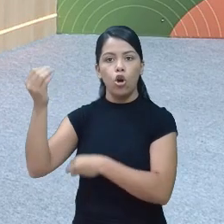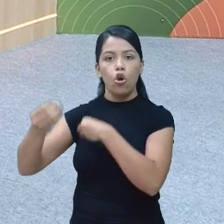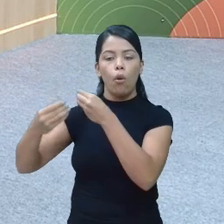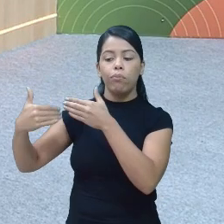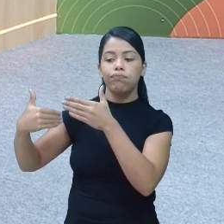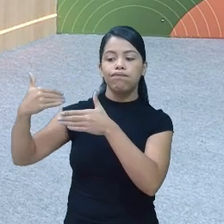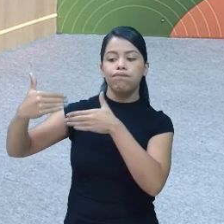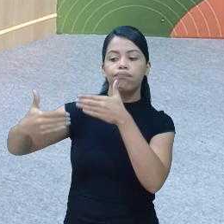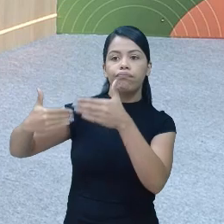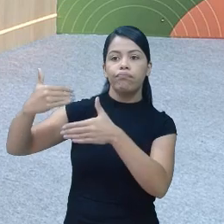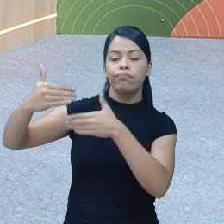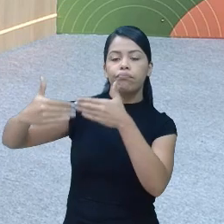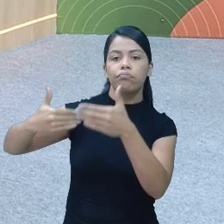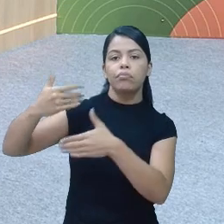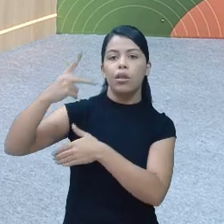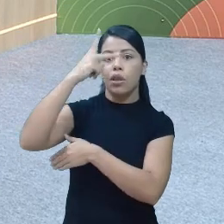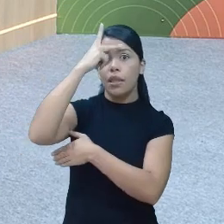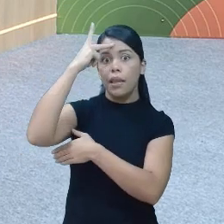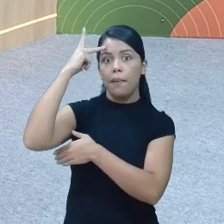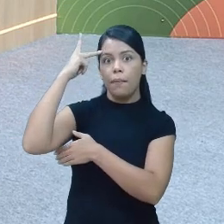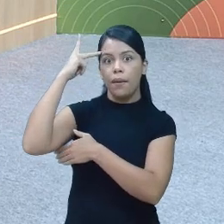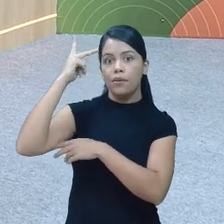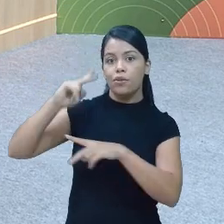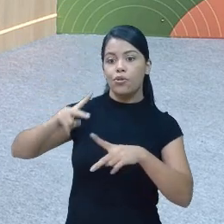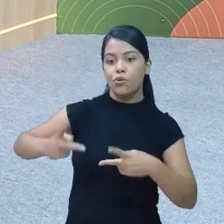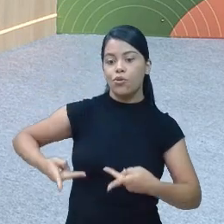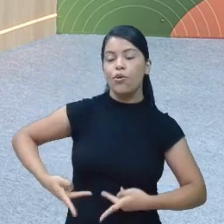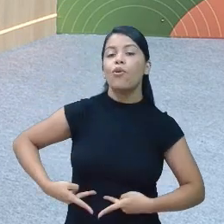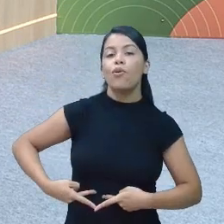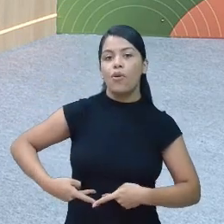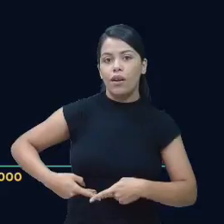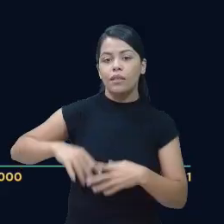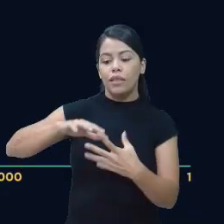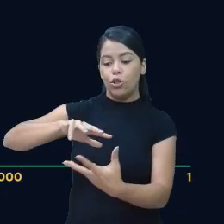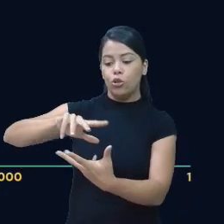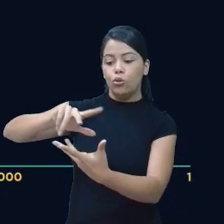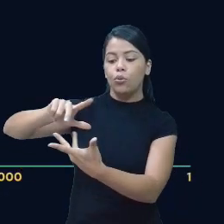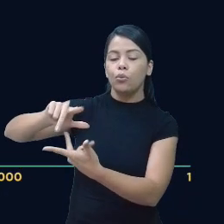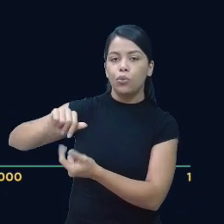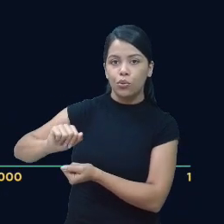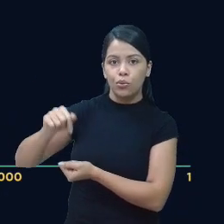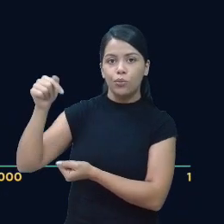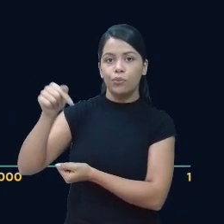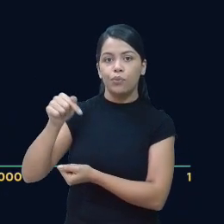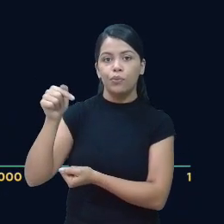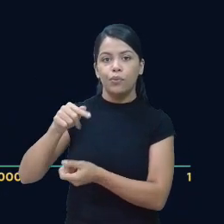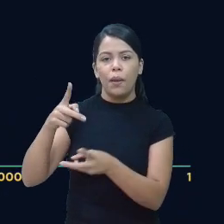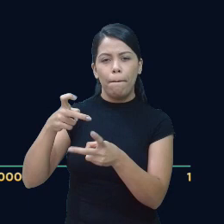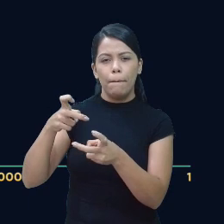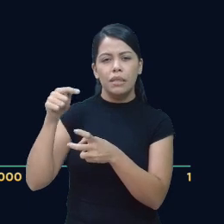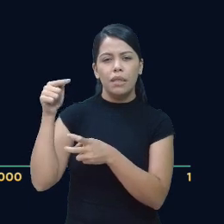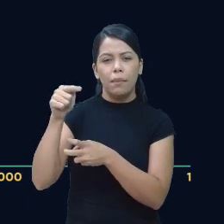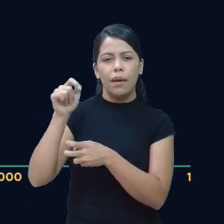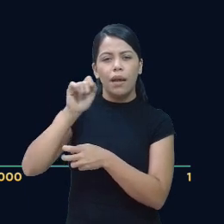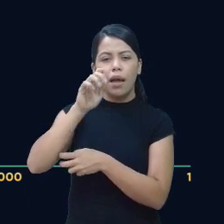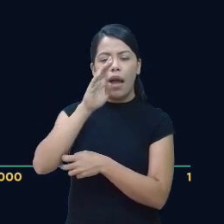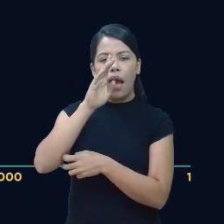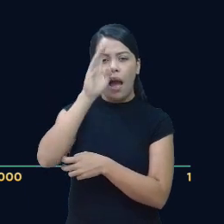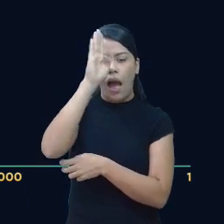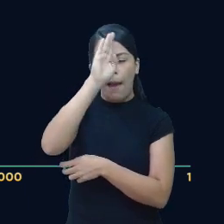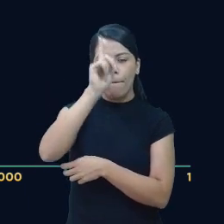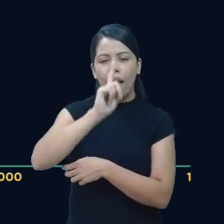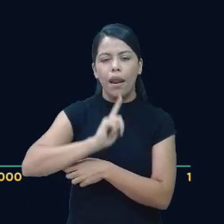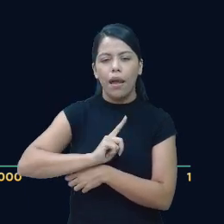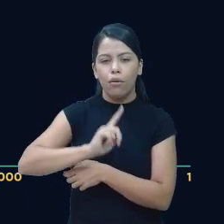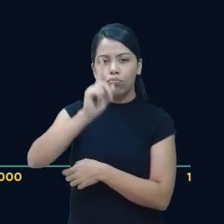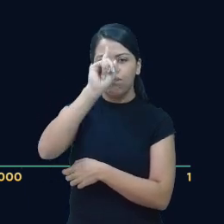número de pessoas no planeta Terra em 2.000 anos, né? Então percebe que ele está colocando em amarelo aí é mais